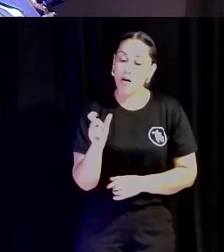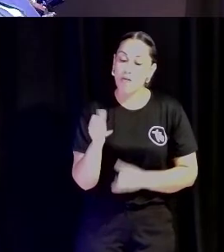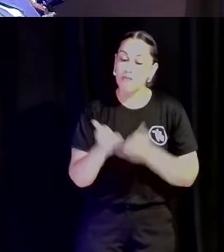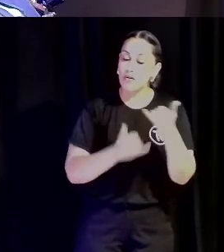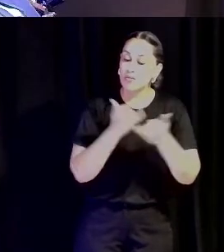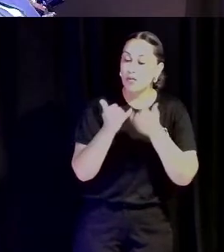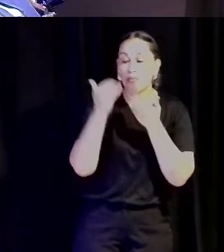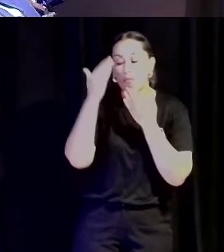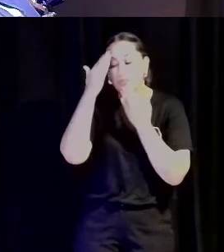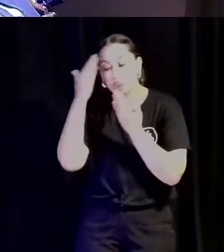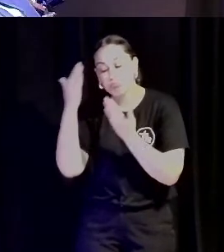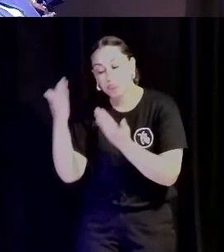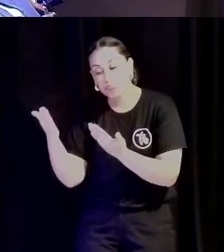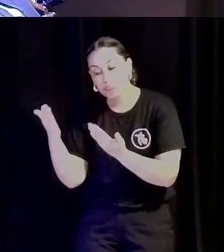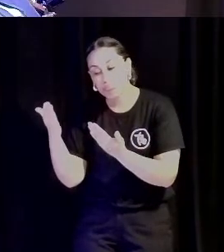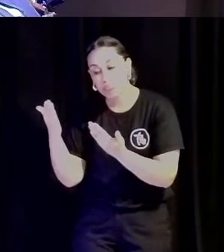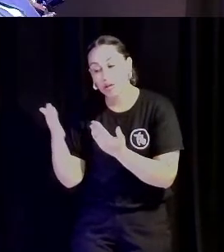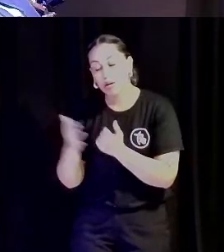Muito obrigado.